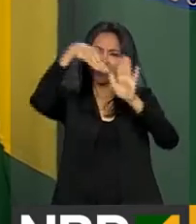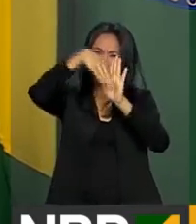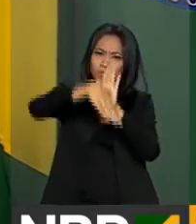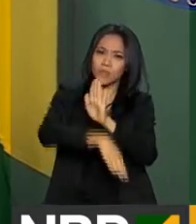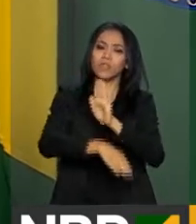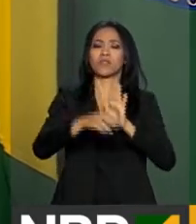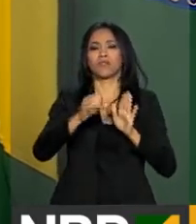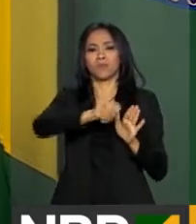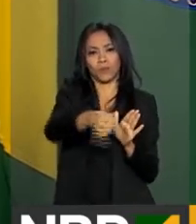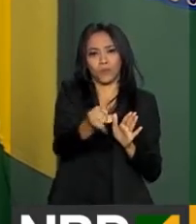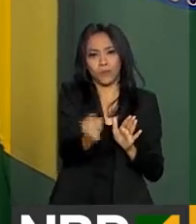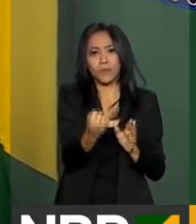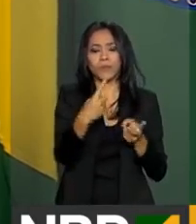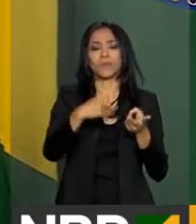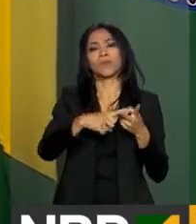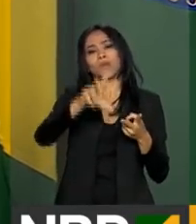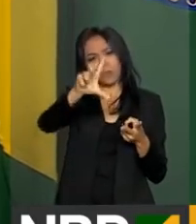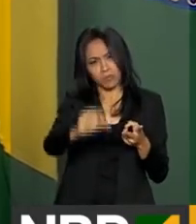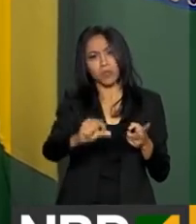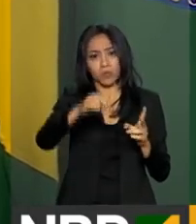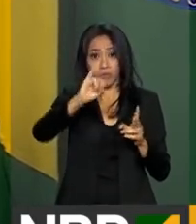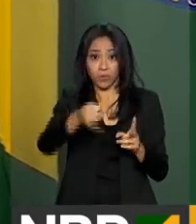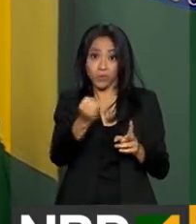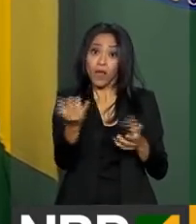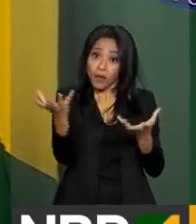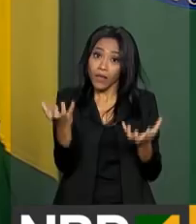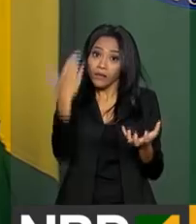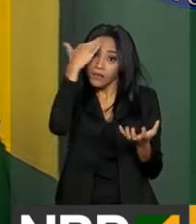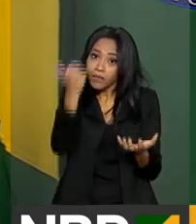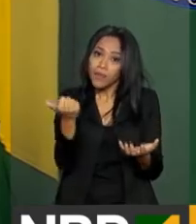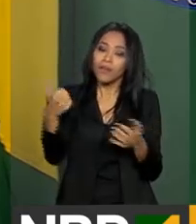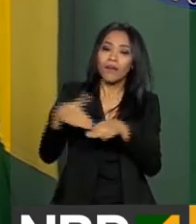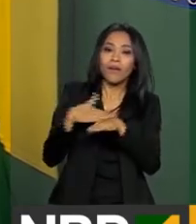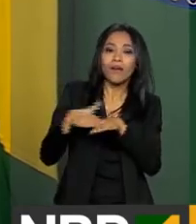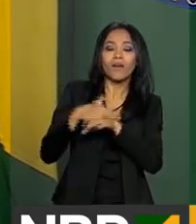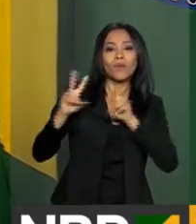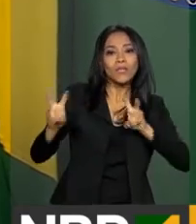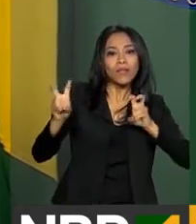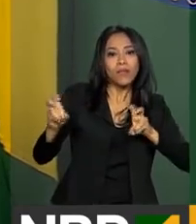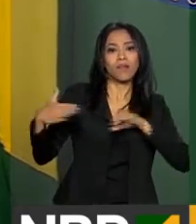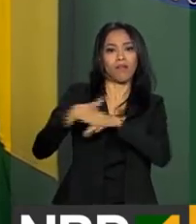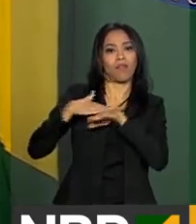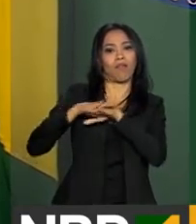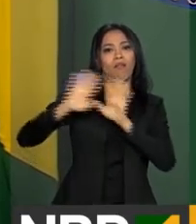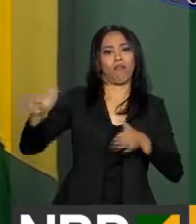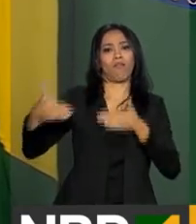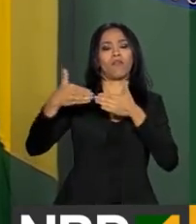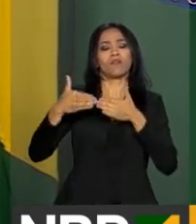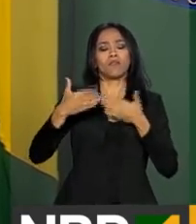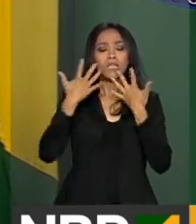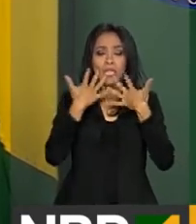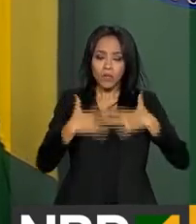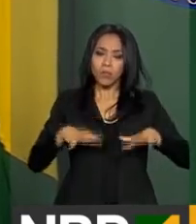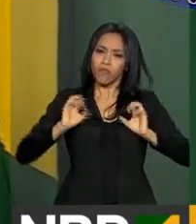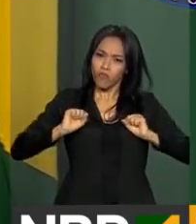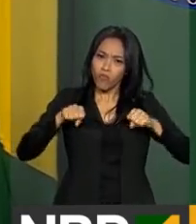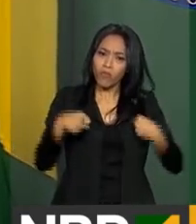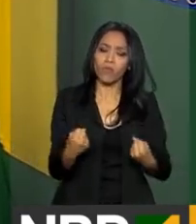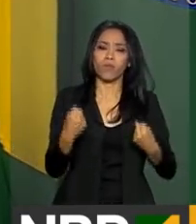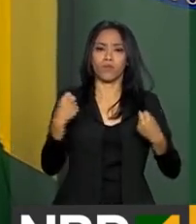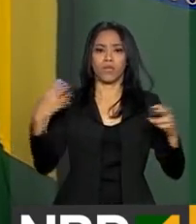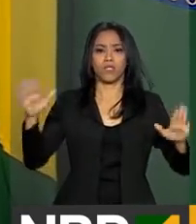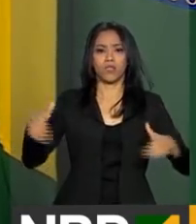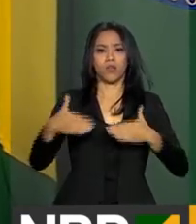na retomada do emprego é isso que ele quer é conversar conosco e naturalmente fortalecer as relações